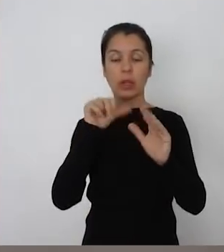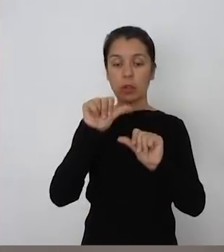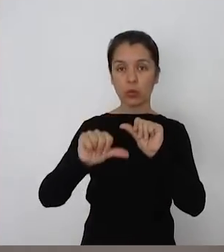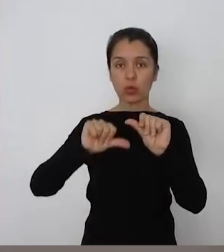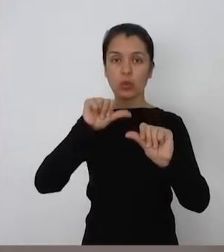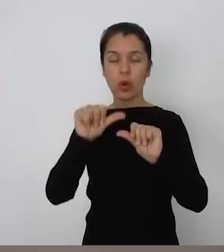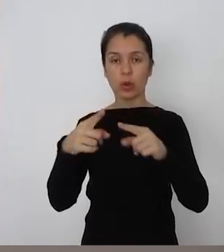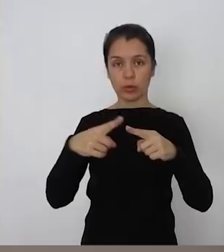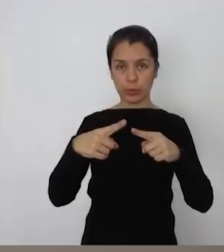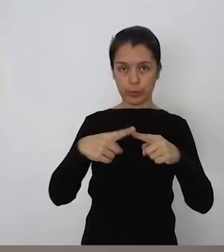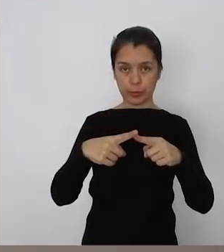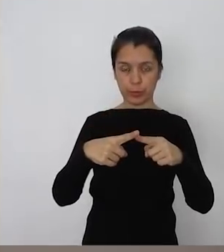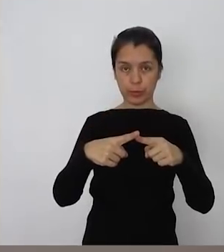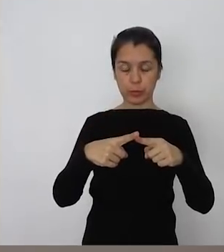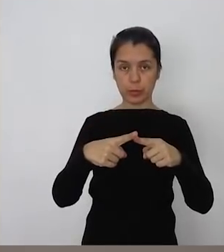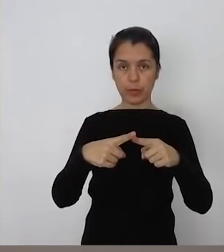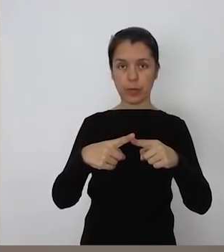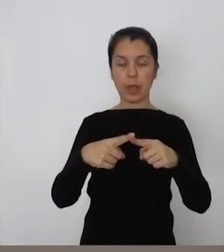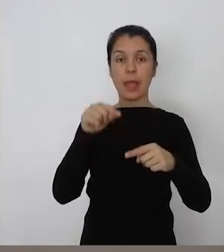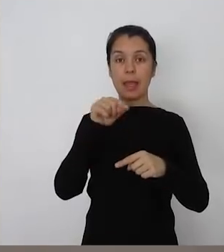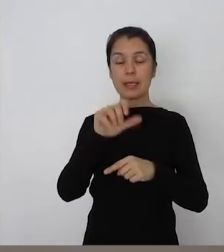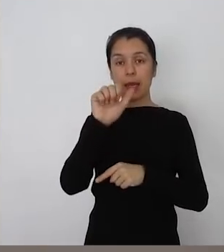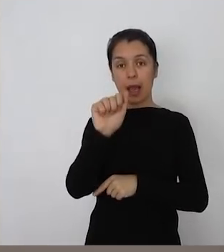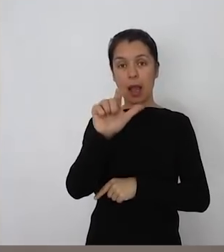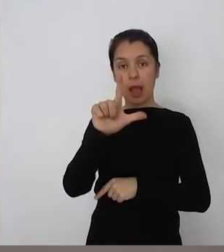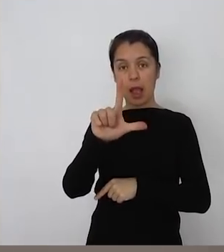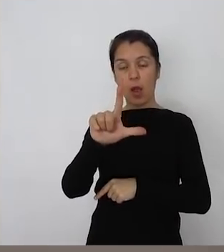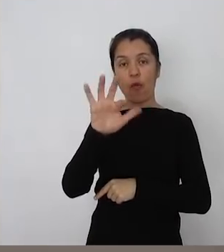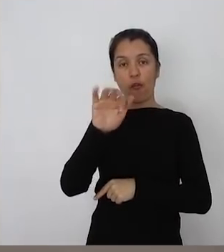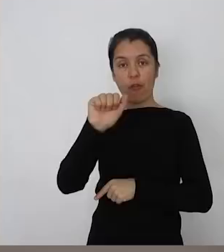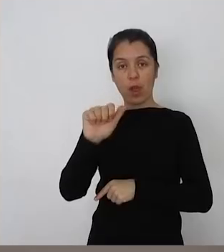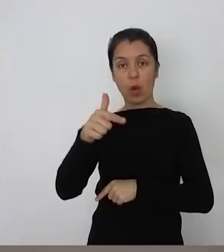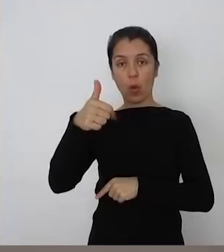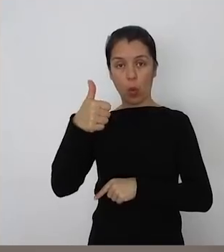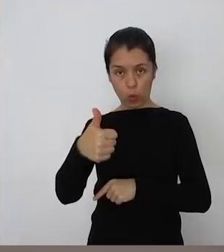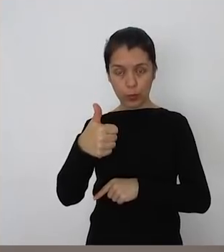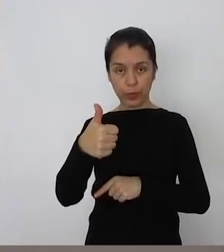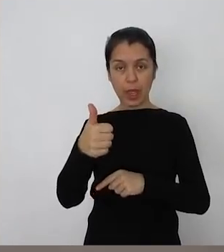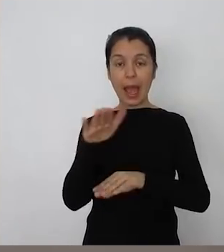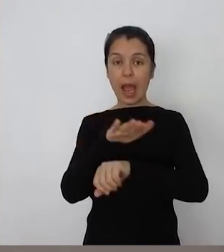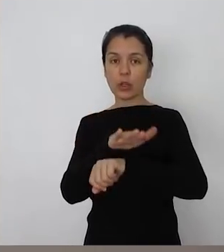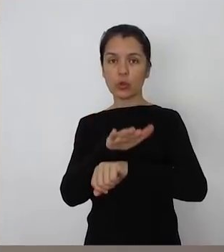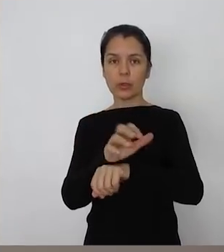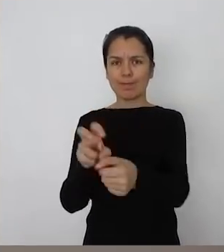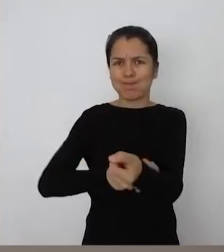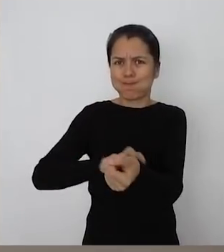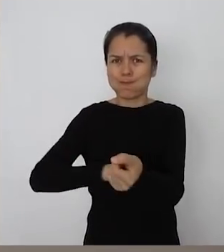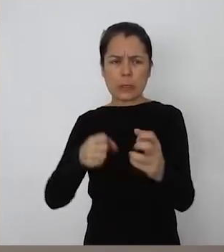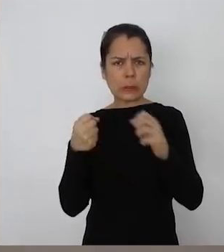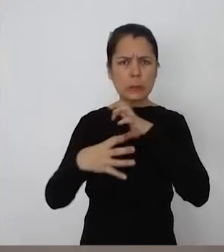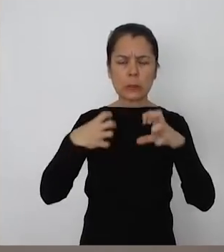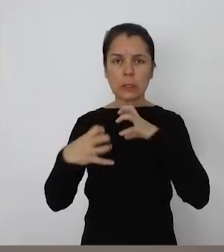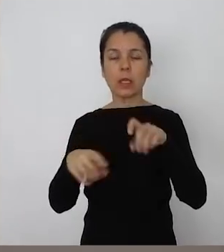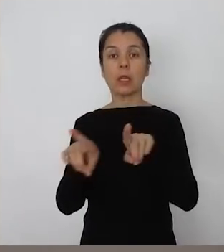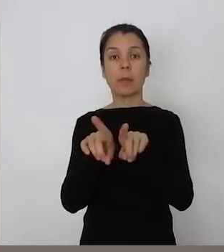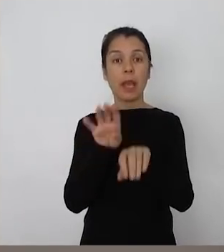neurotransmissor. Então o que acontece? Esse neurotransmissor vem, se acopla, quando ele volta aqui, ele não é destruído, porque esse remédio inibe essa enzima. Então ele volta cheio, vai ficar